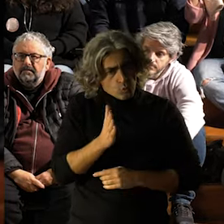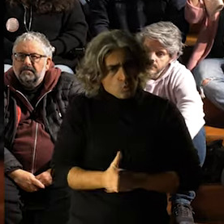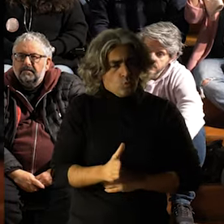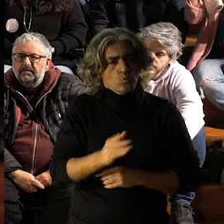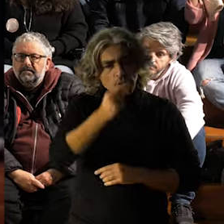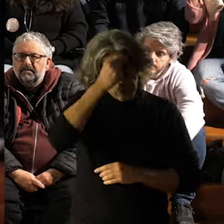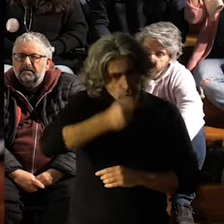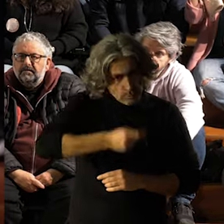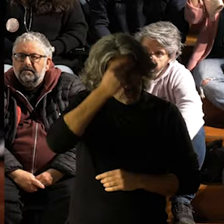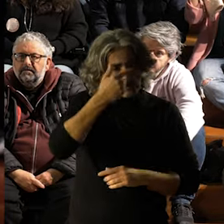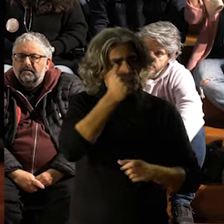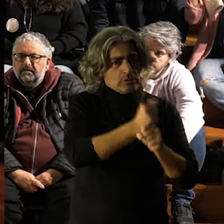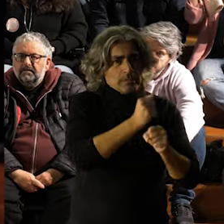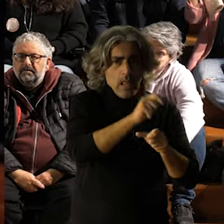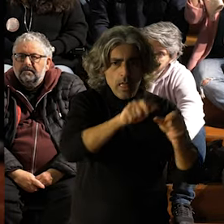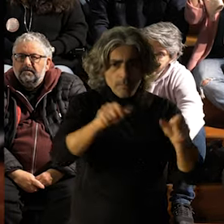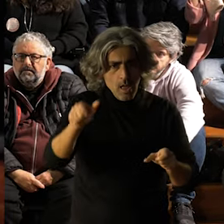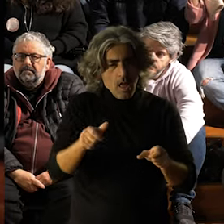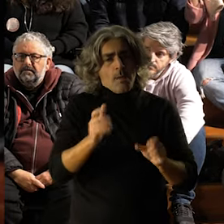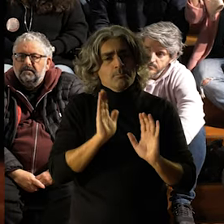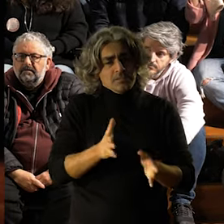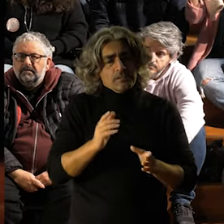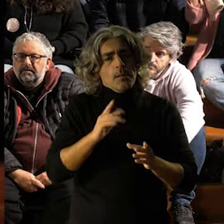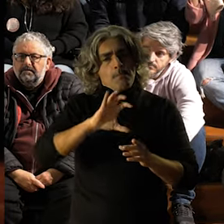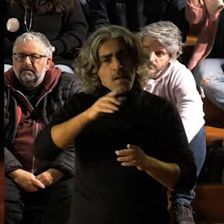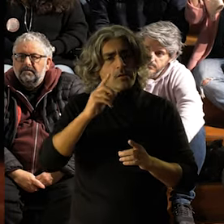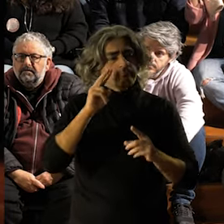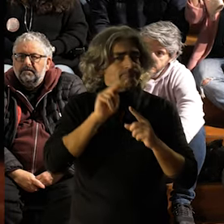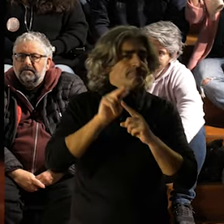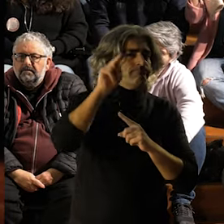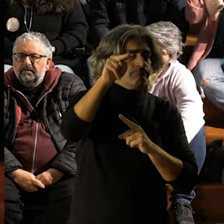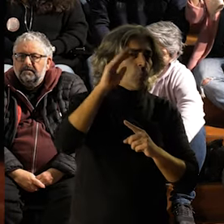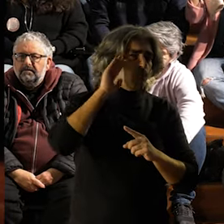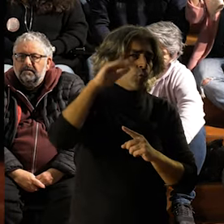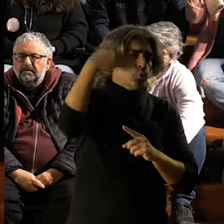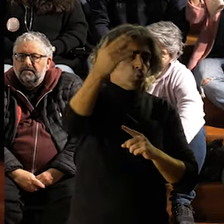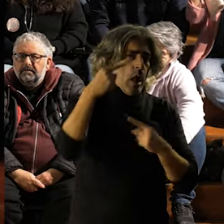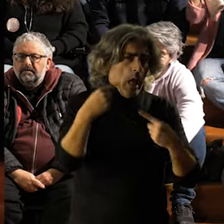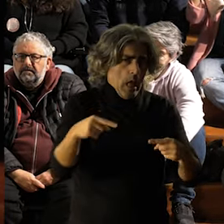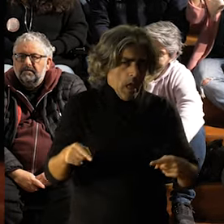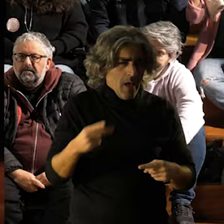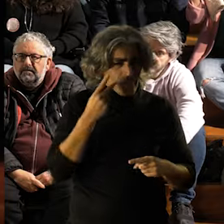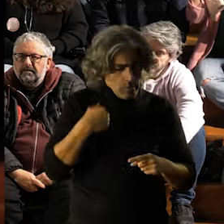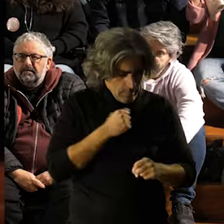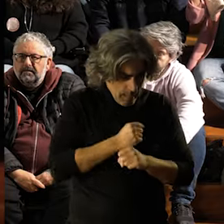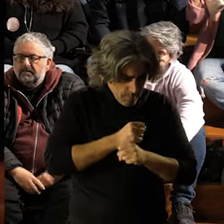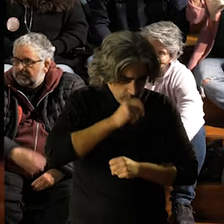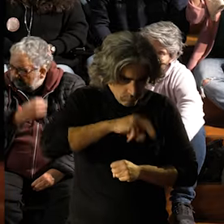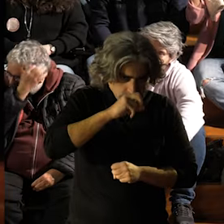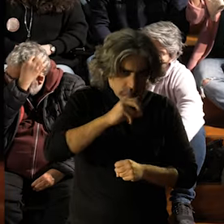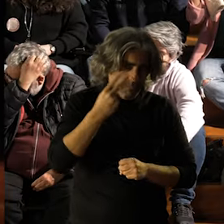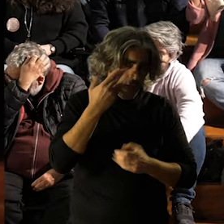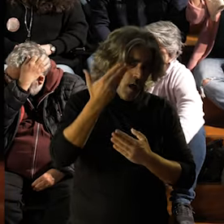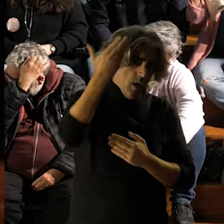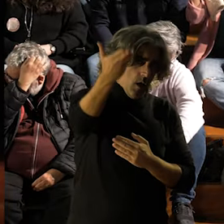país que respeite quem trabalha, de um país que dê horizontes de vida a quem vive do seu trabalho. E sim, essa